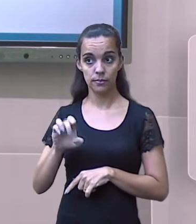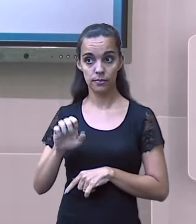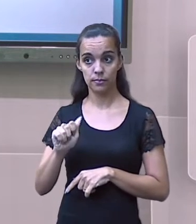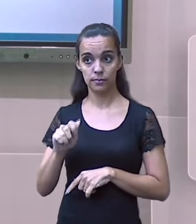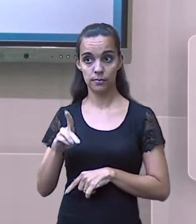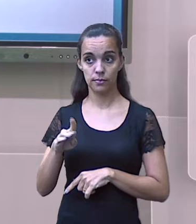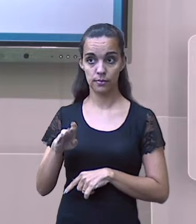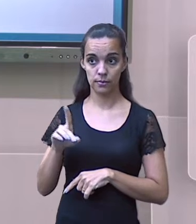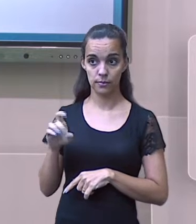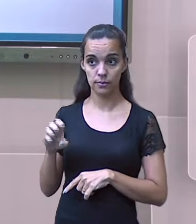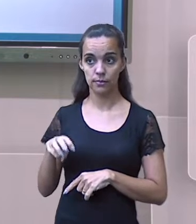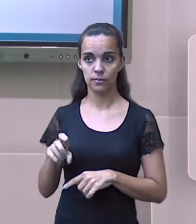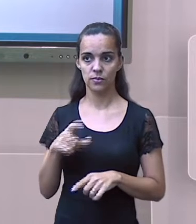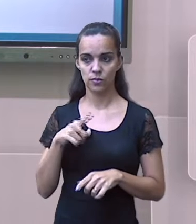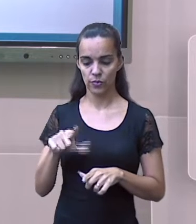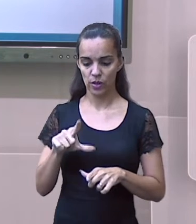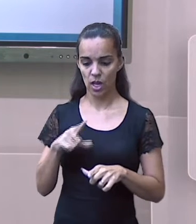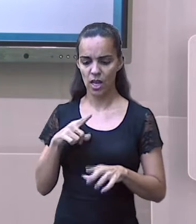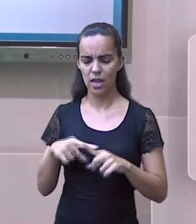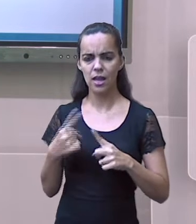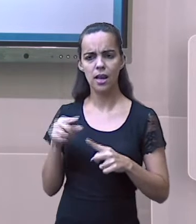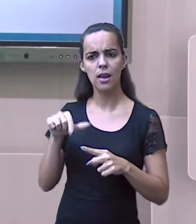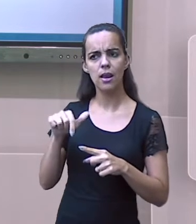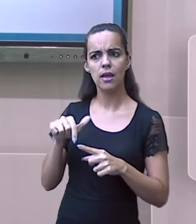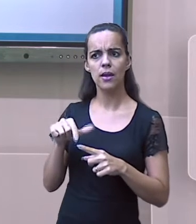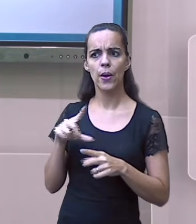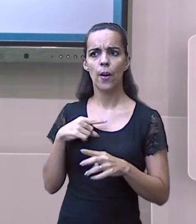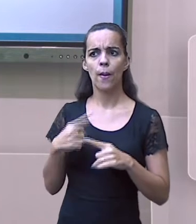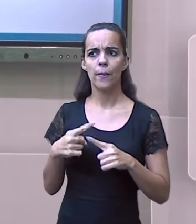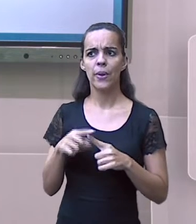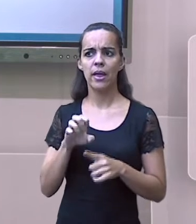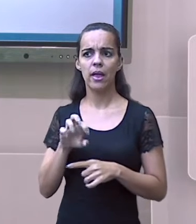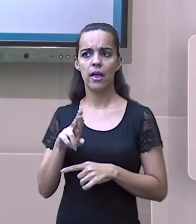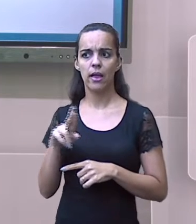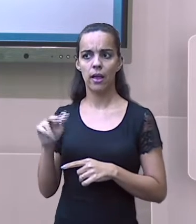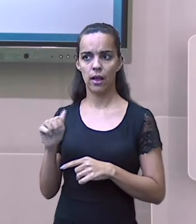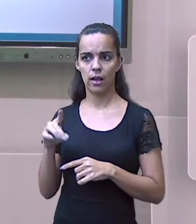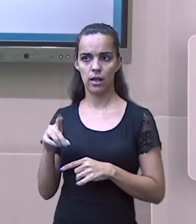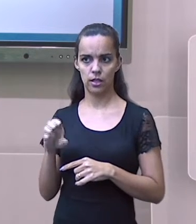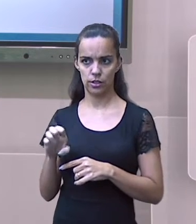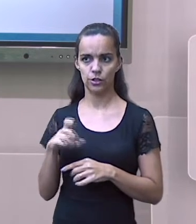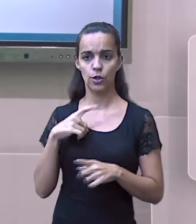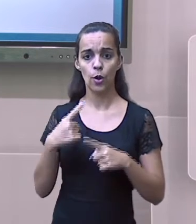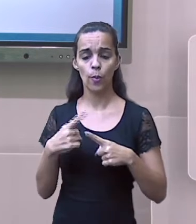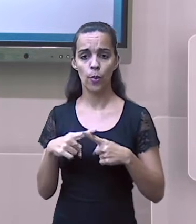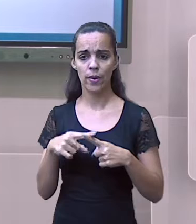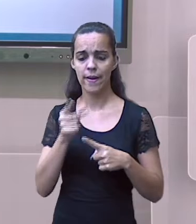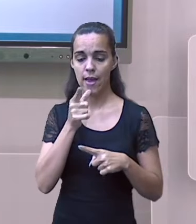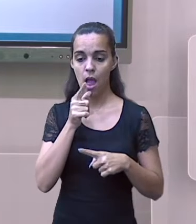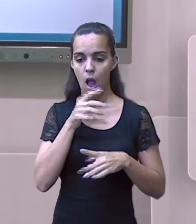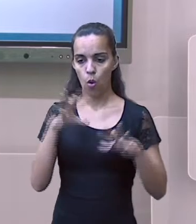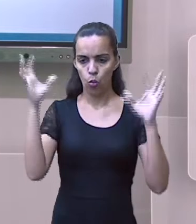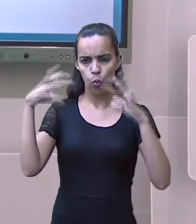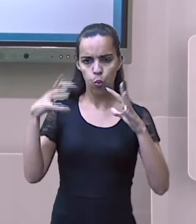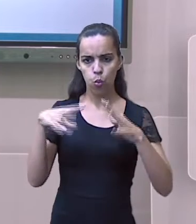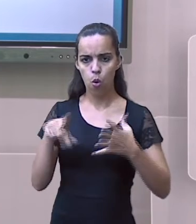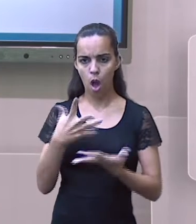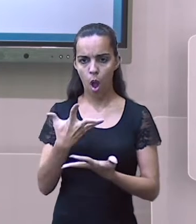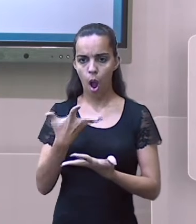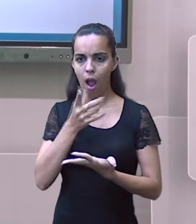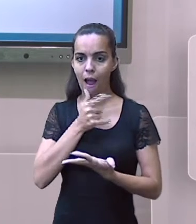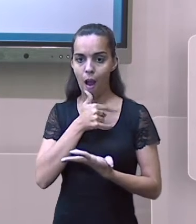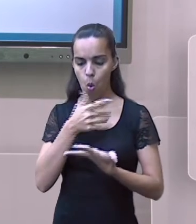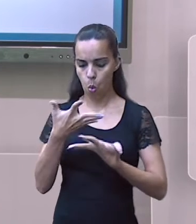é chamado de piso drenante, possibilitando o escoamento da água para o solo por meio dos